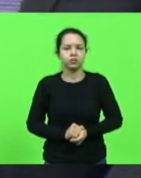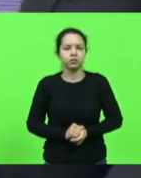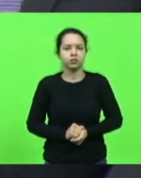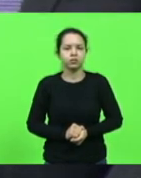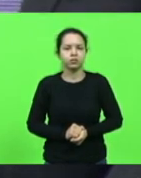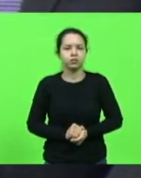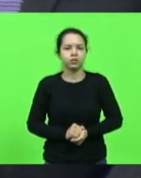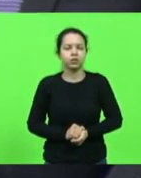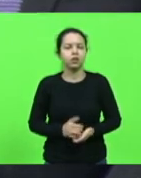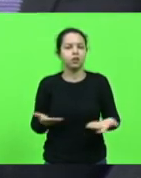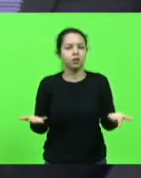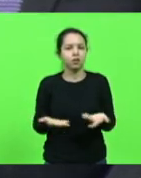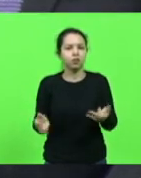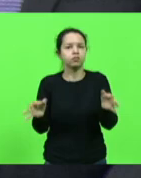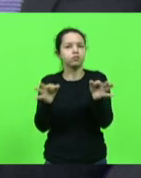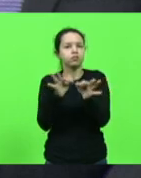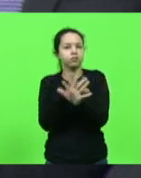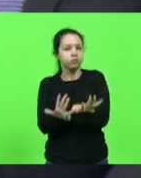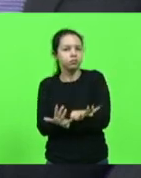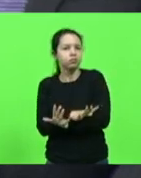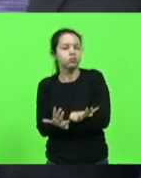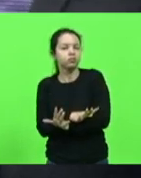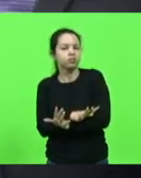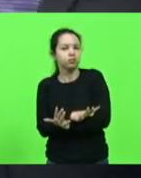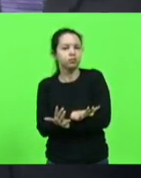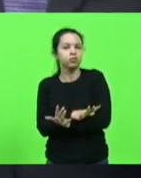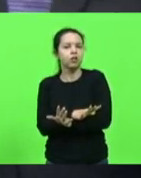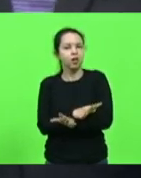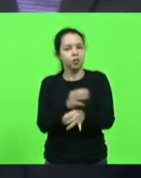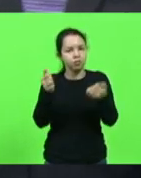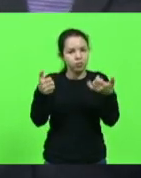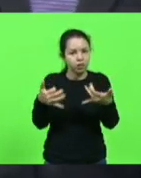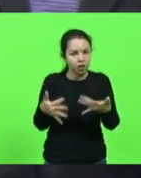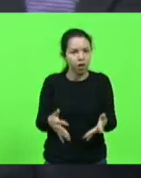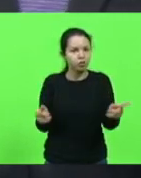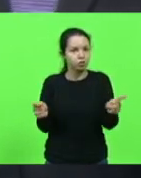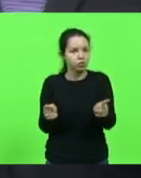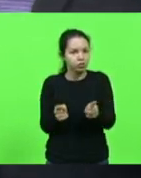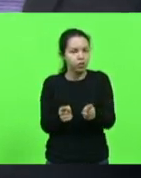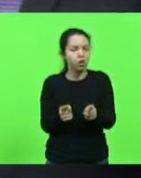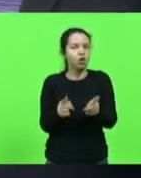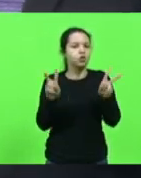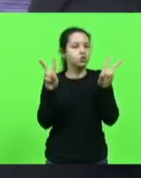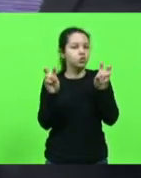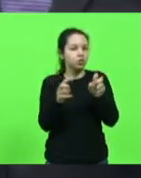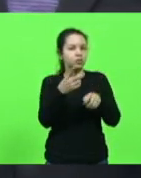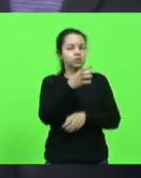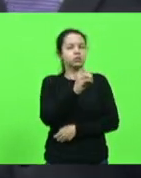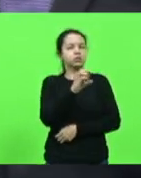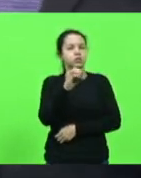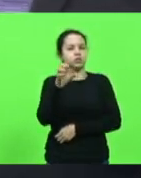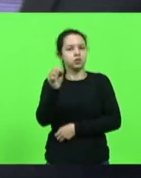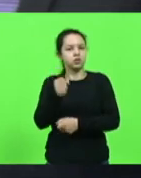agora vou encerrar este relato bem compacto sobre a centenária e nobre Academia Catarinense de Letras,